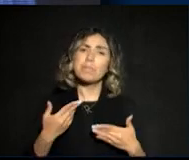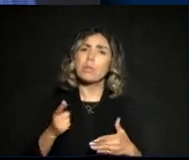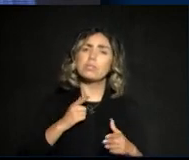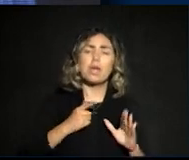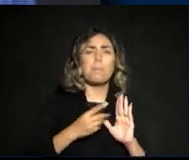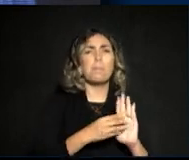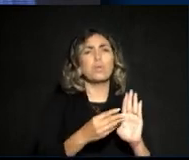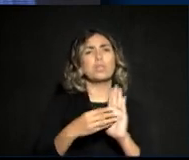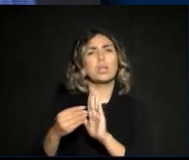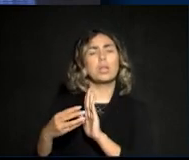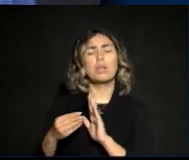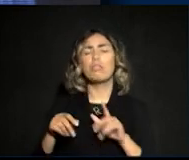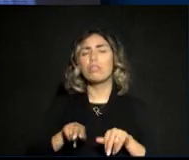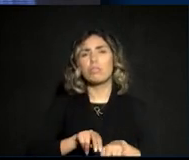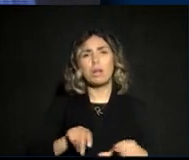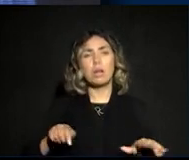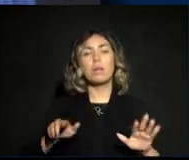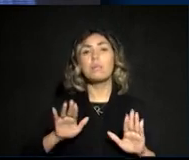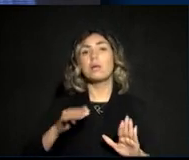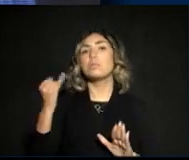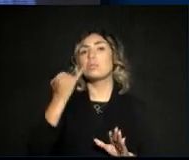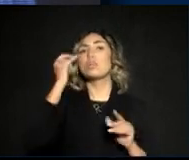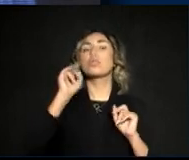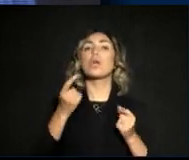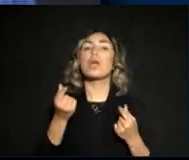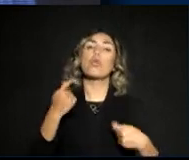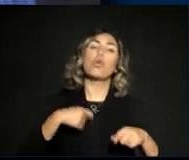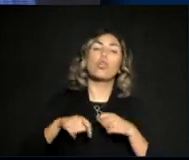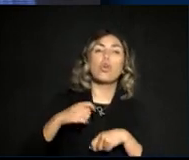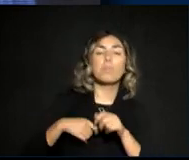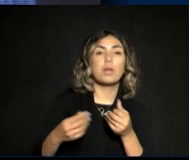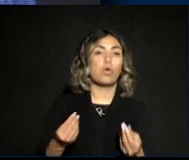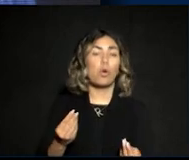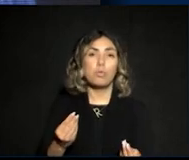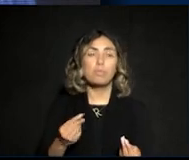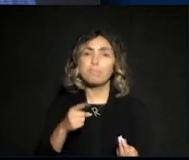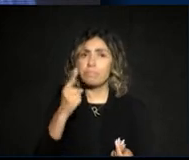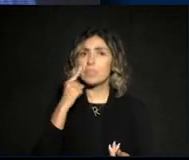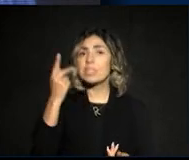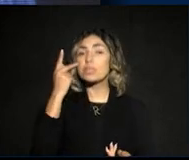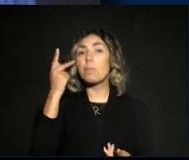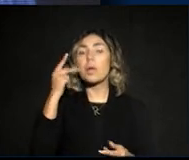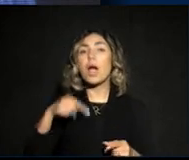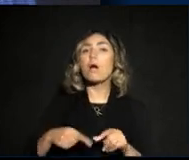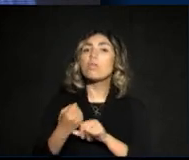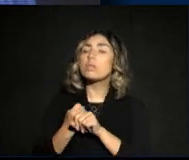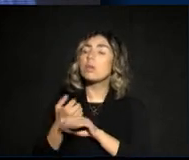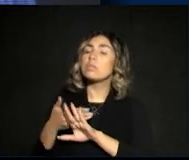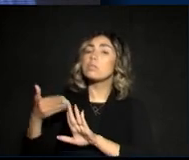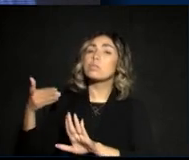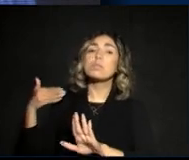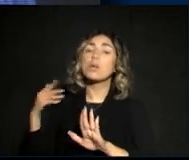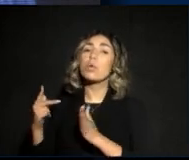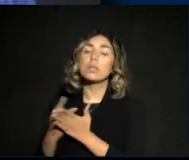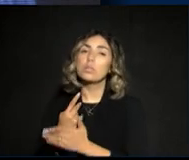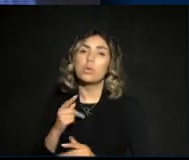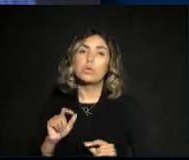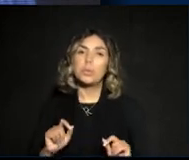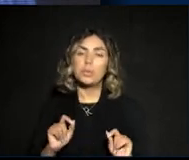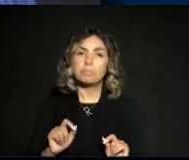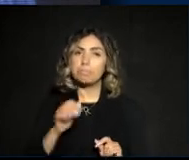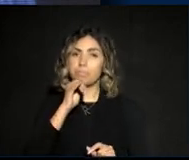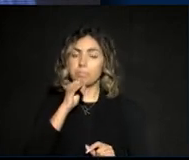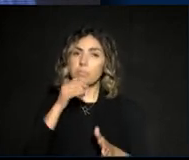modelos nascem da percepção da dinâmica Econômica Então veja o que foi feita em som o últimos anos a gente por exemplo